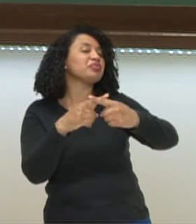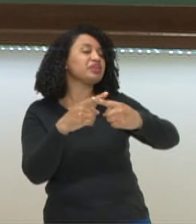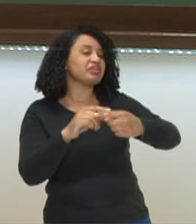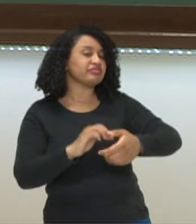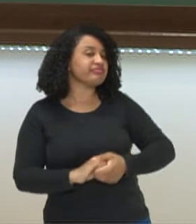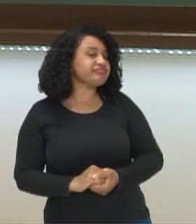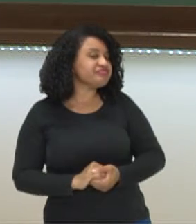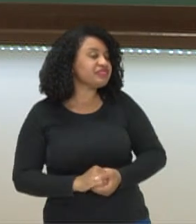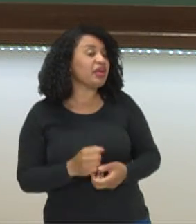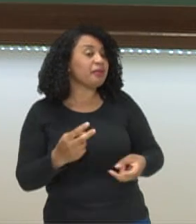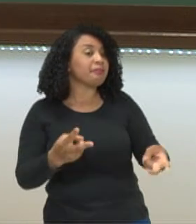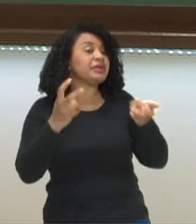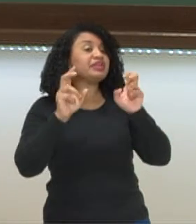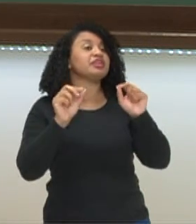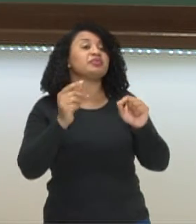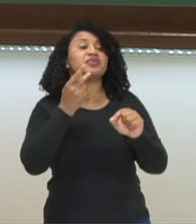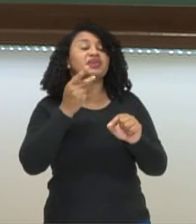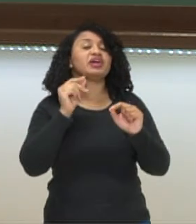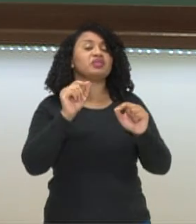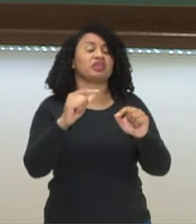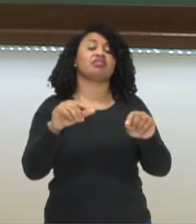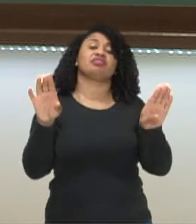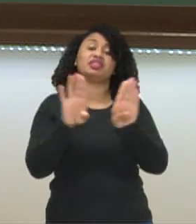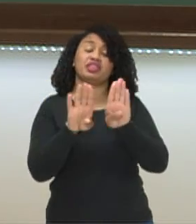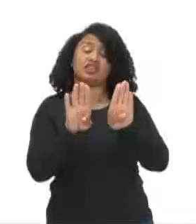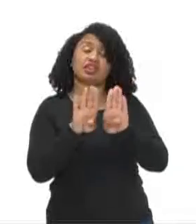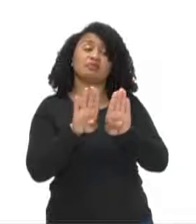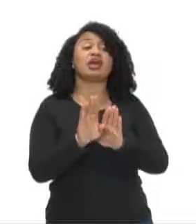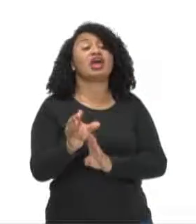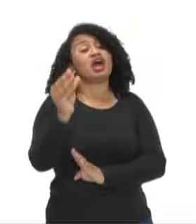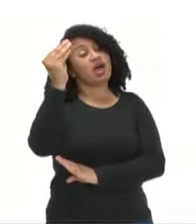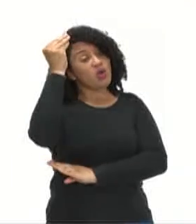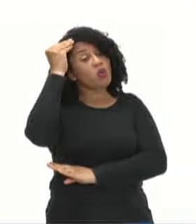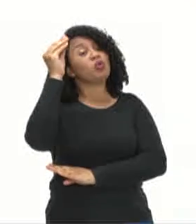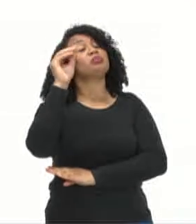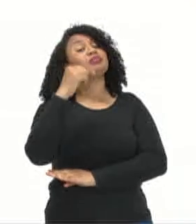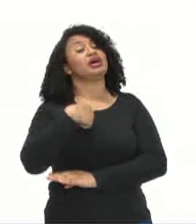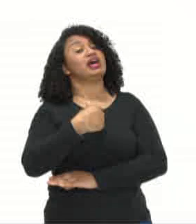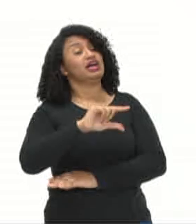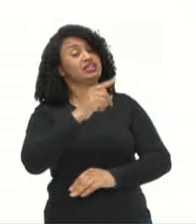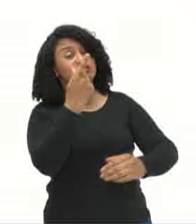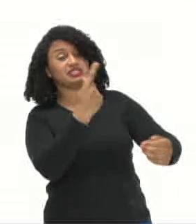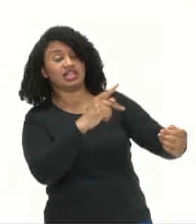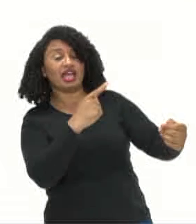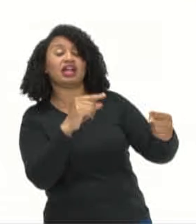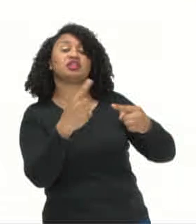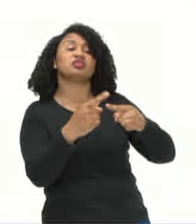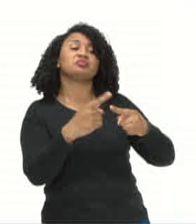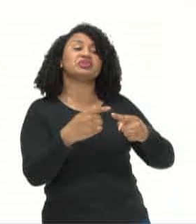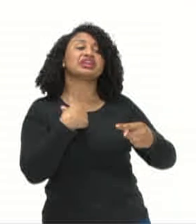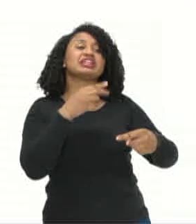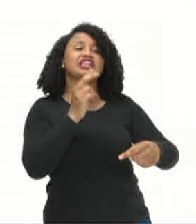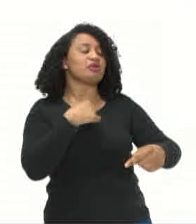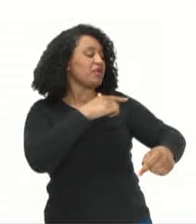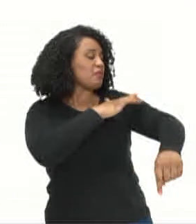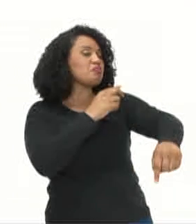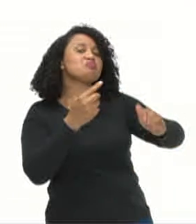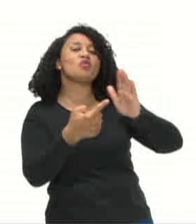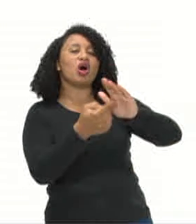Perceba que ele fala aqui, ó. Também a culpa era antes de Dona Severina, em trazê-los assim